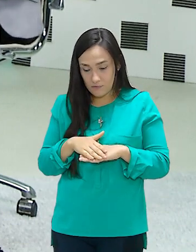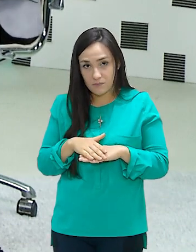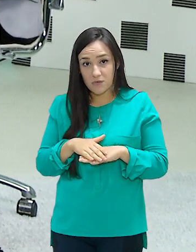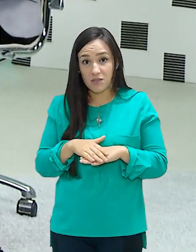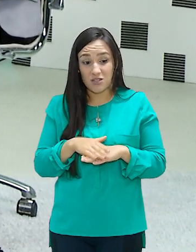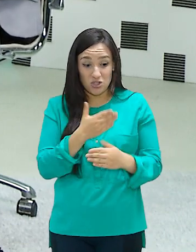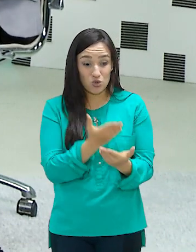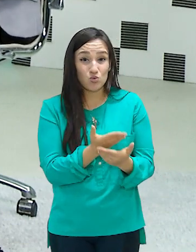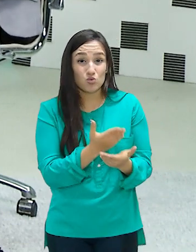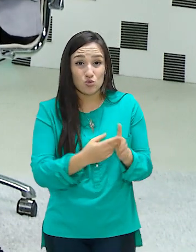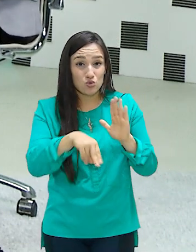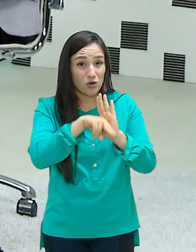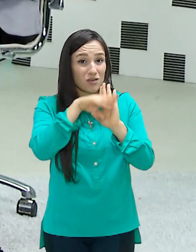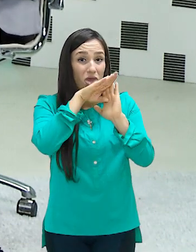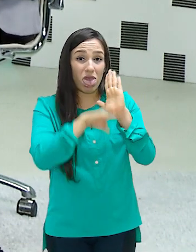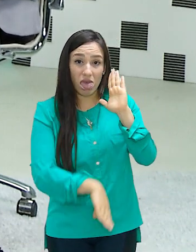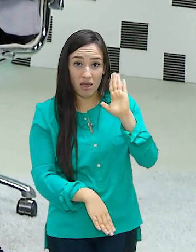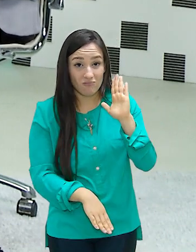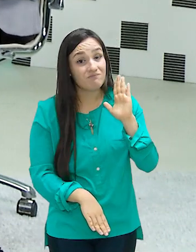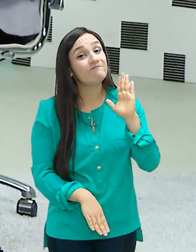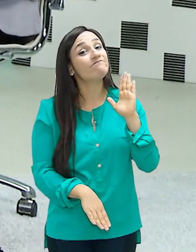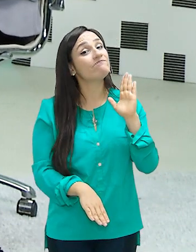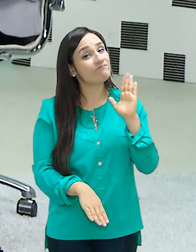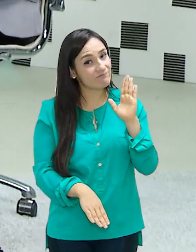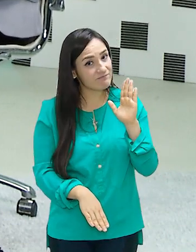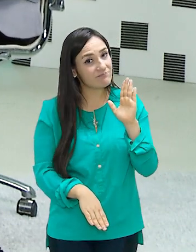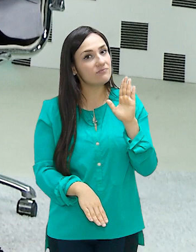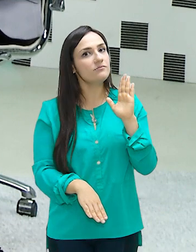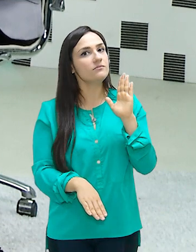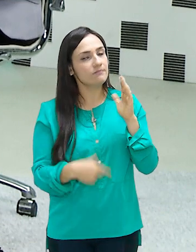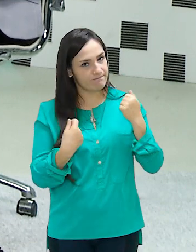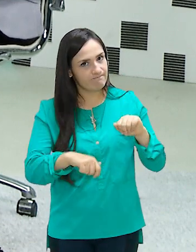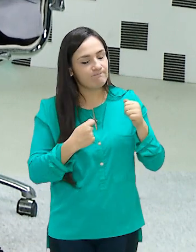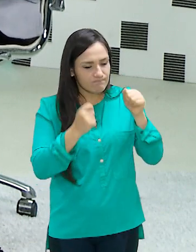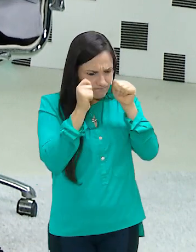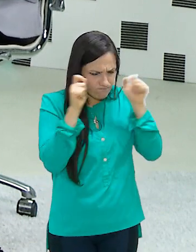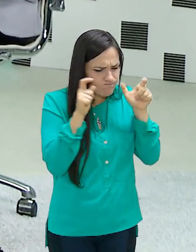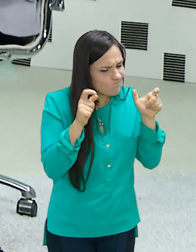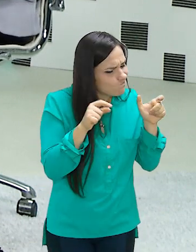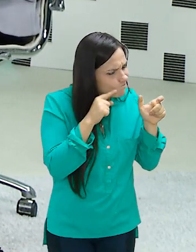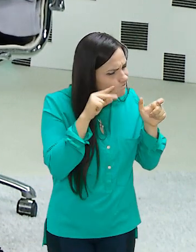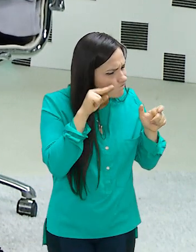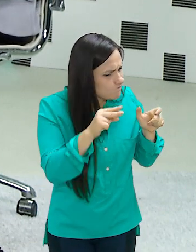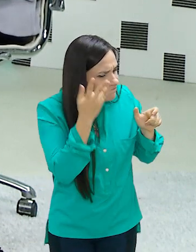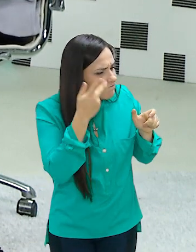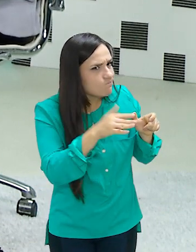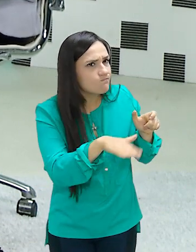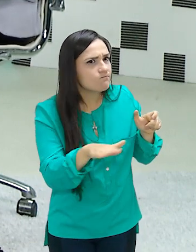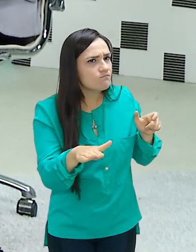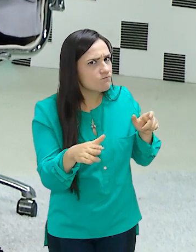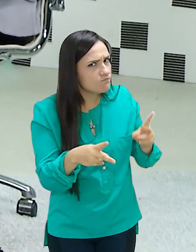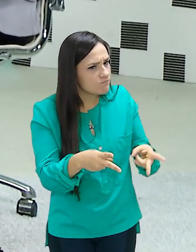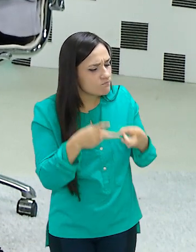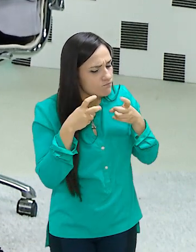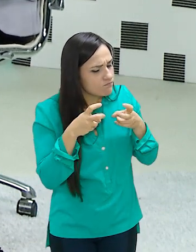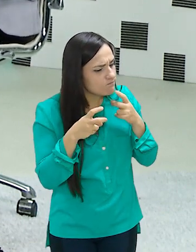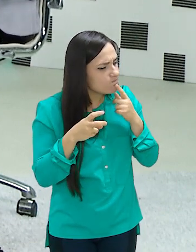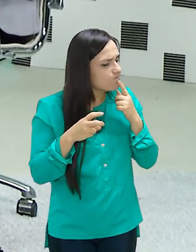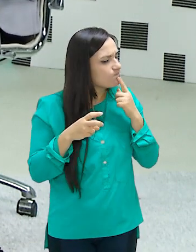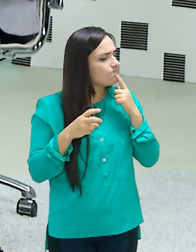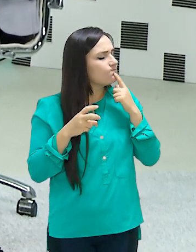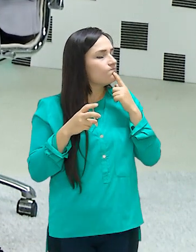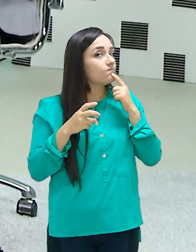no rendimento escolar. E, então, precisa ficar atento, porque se for percebido isso